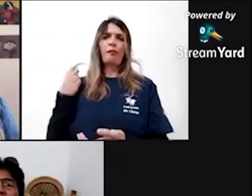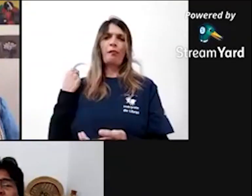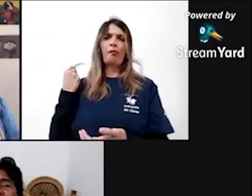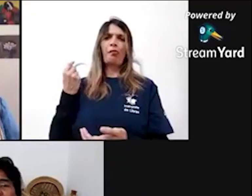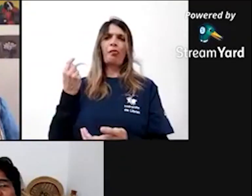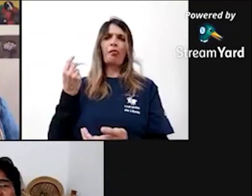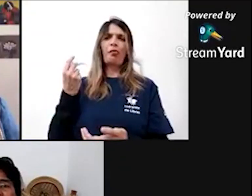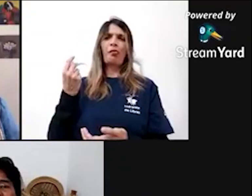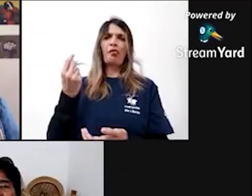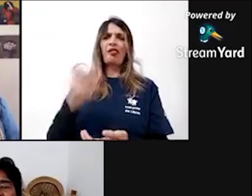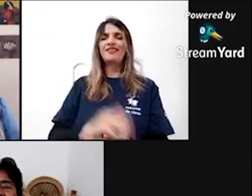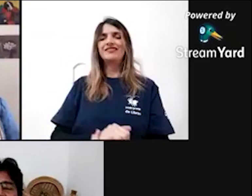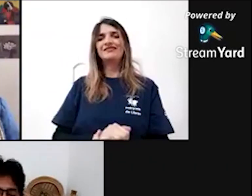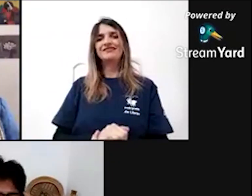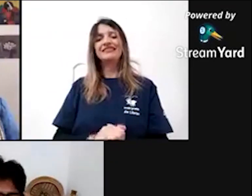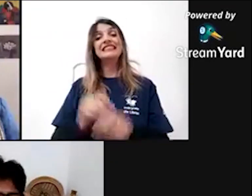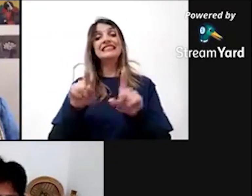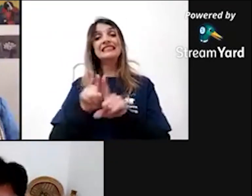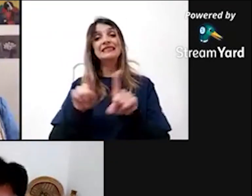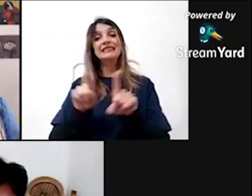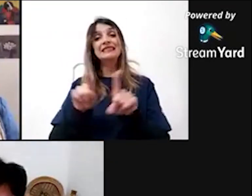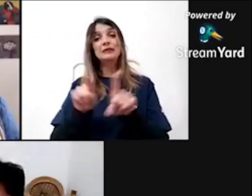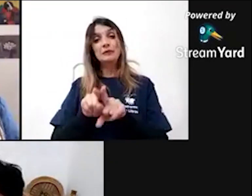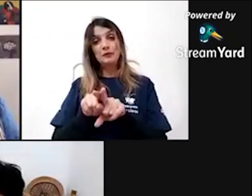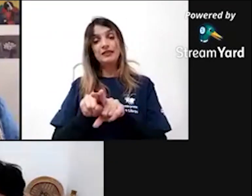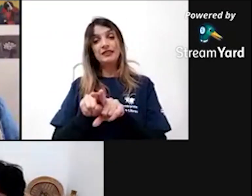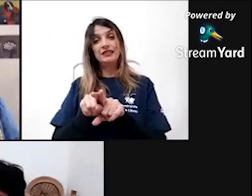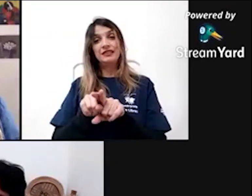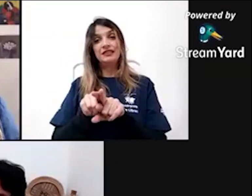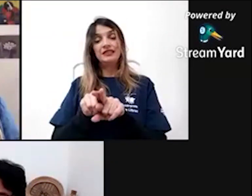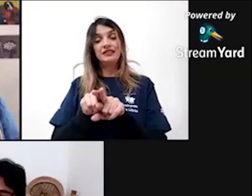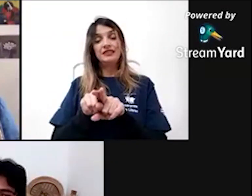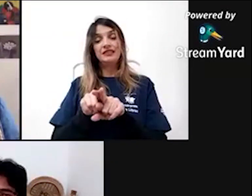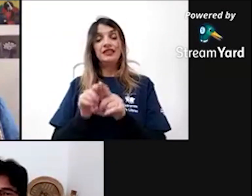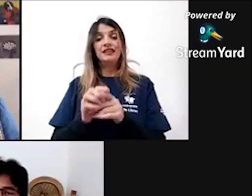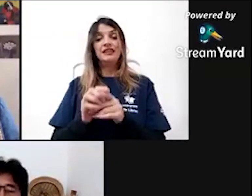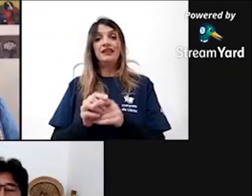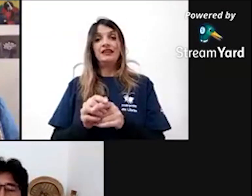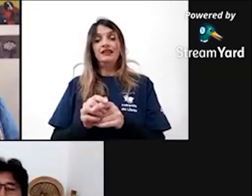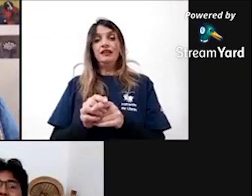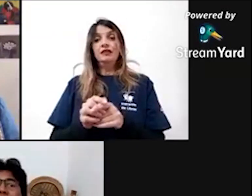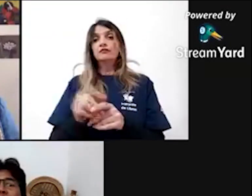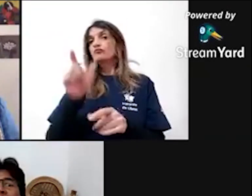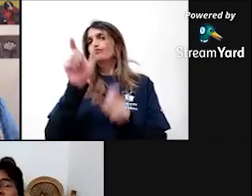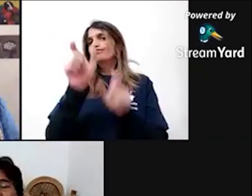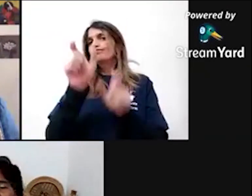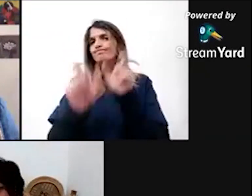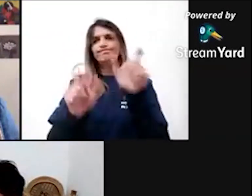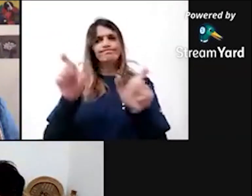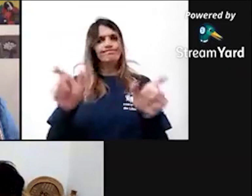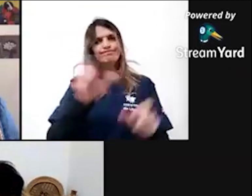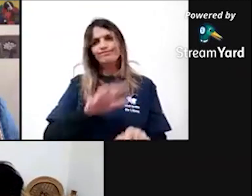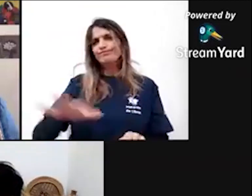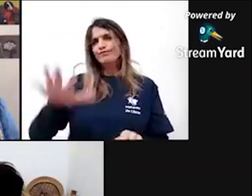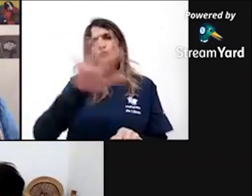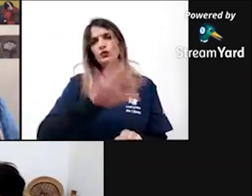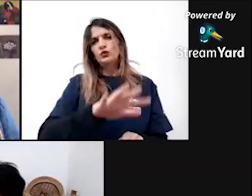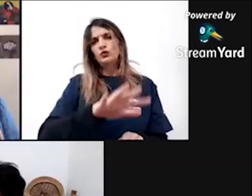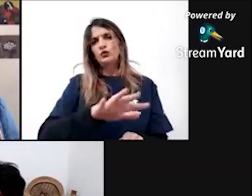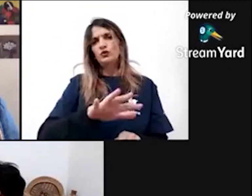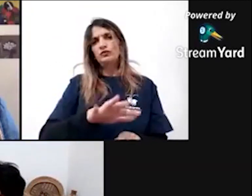e finalmente saudar, né, todos os seres que, não estando aqui nesse